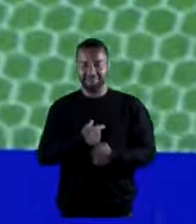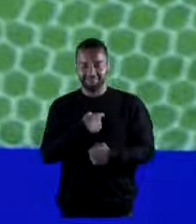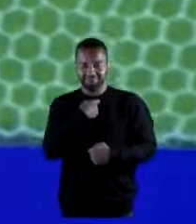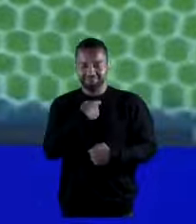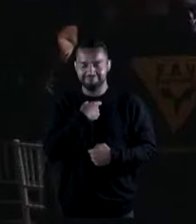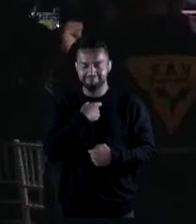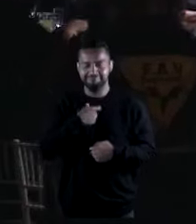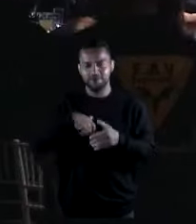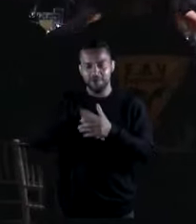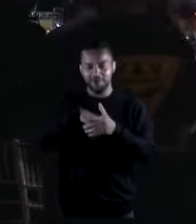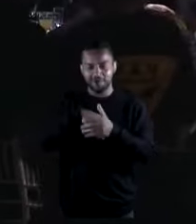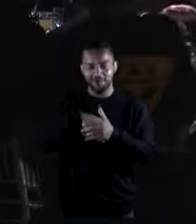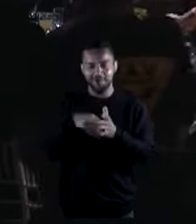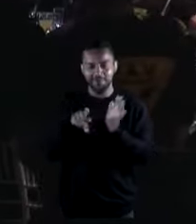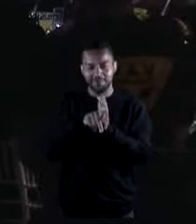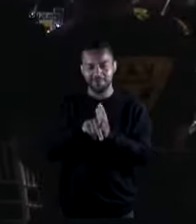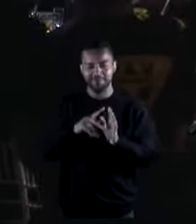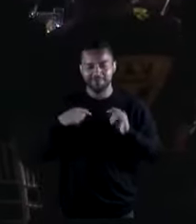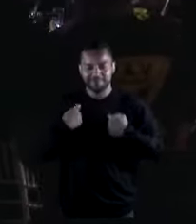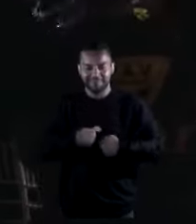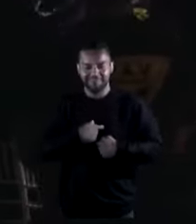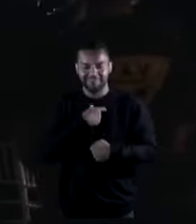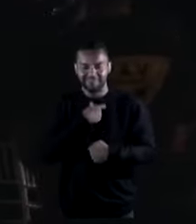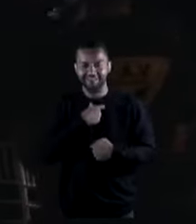Qualidade ali no meio campo. Tá de terno, tá.